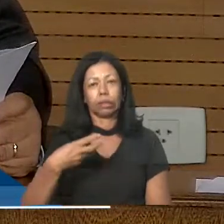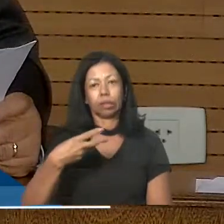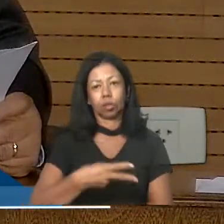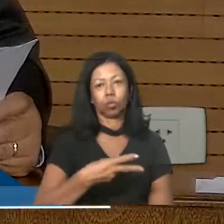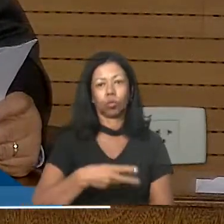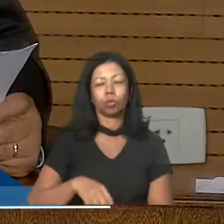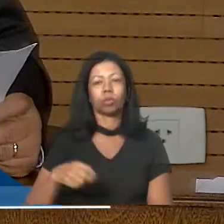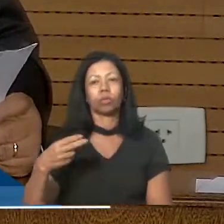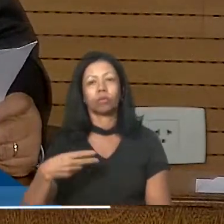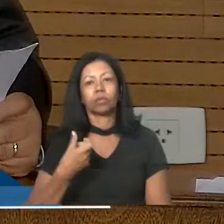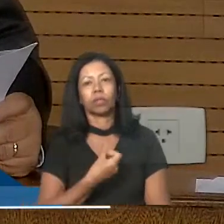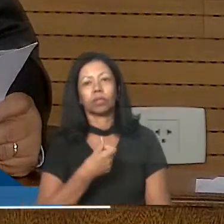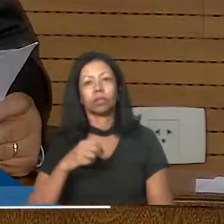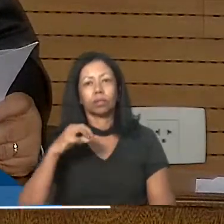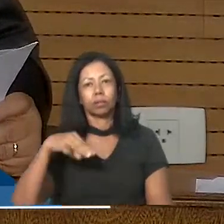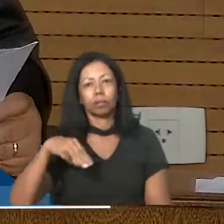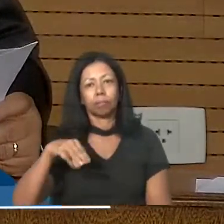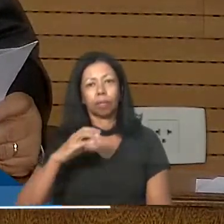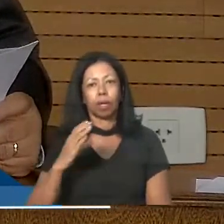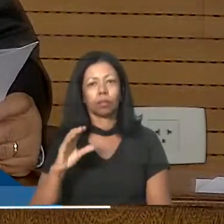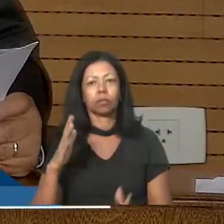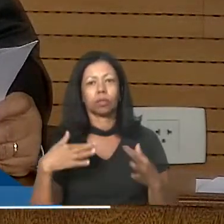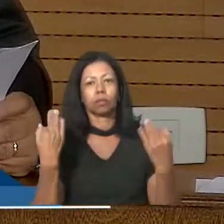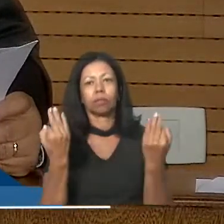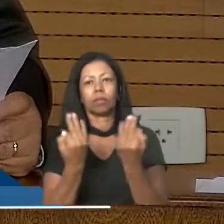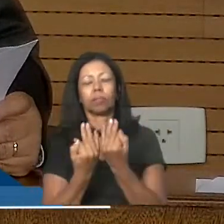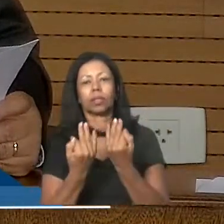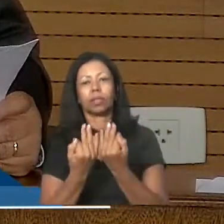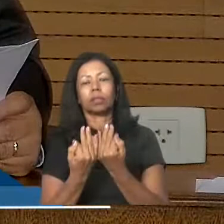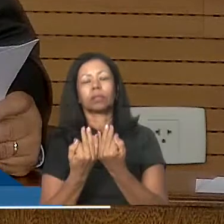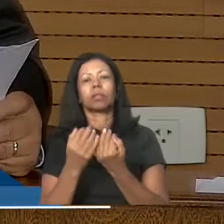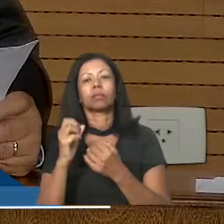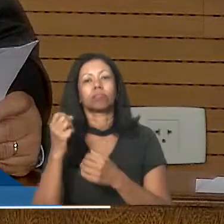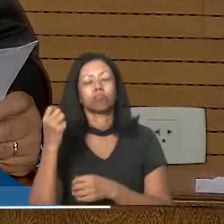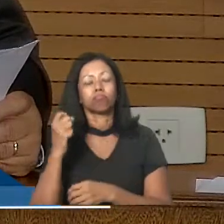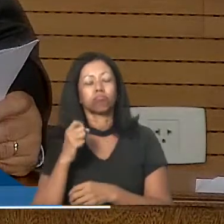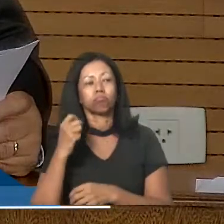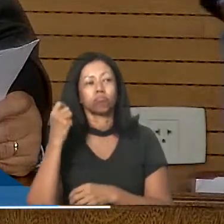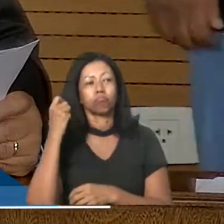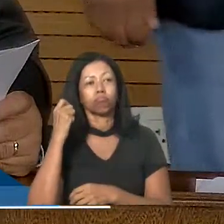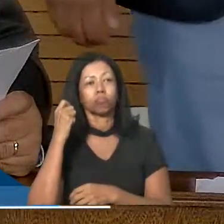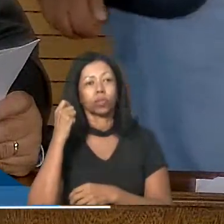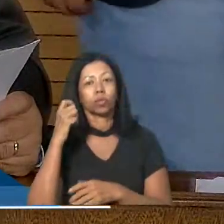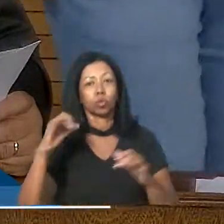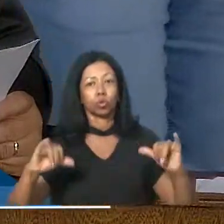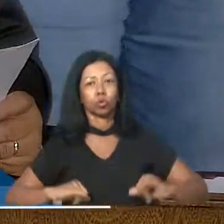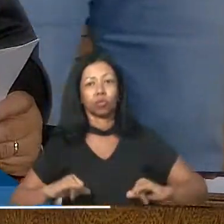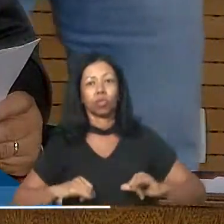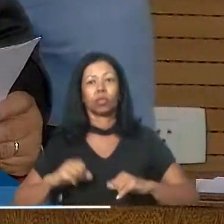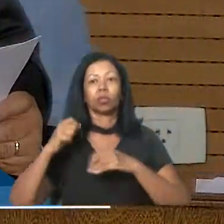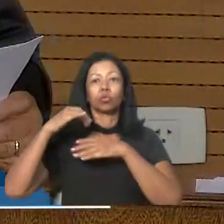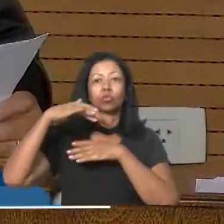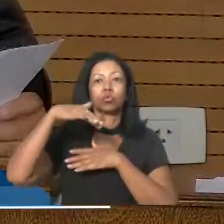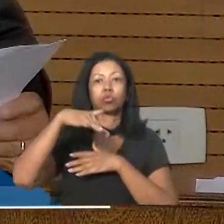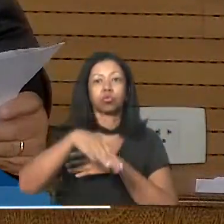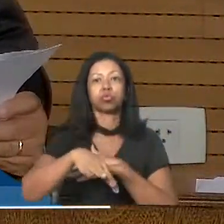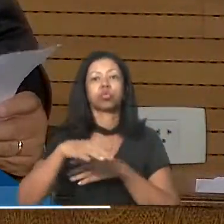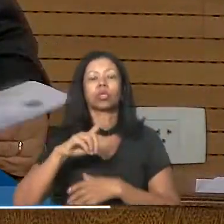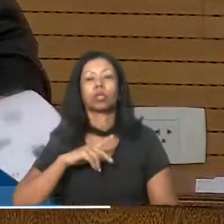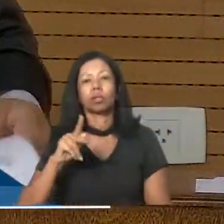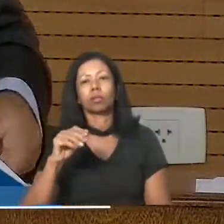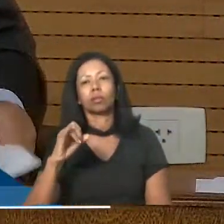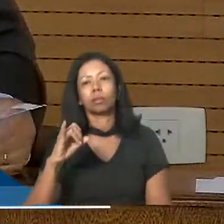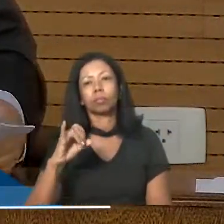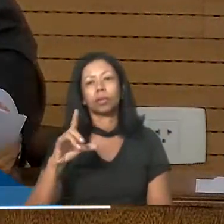de 2011, às famílias atingidas pelo escorregamento e ou deslizamento havido na área denominada Pilões e das